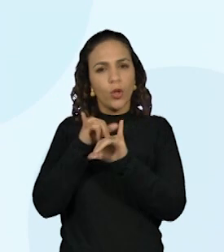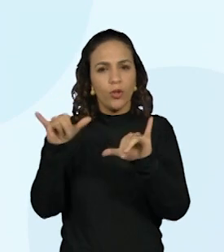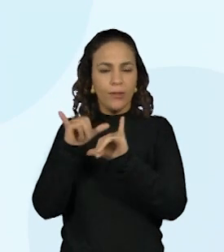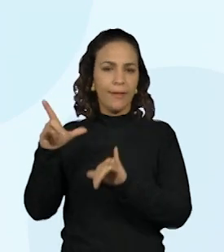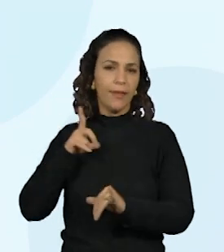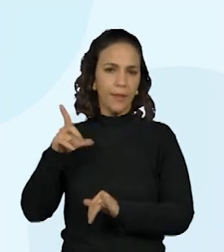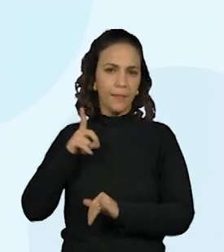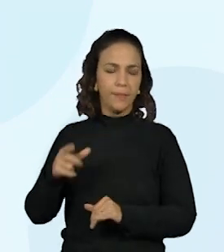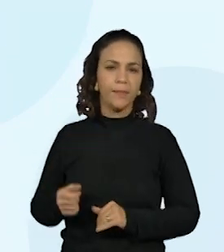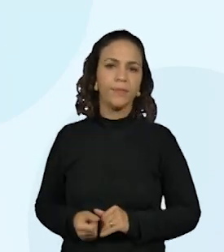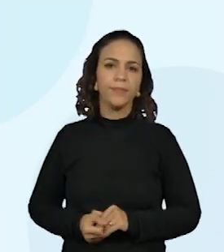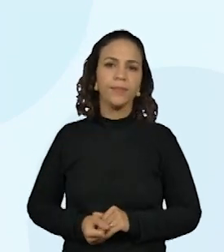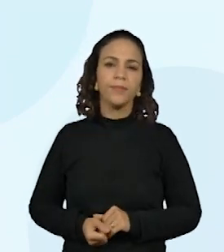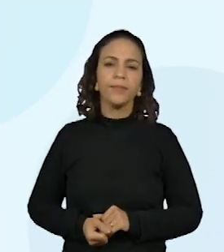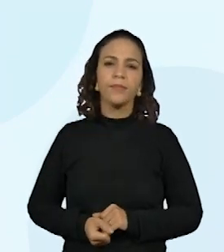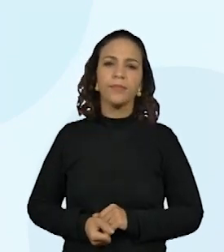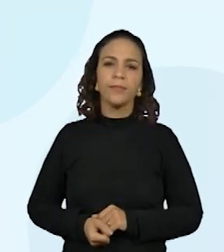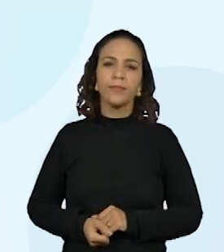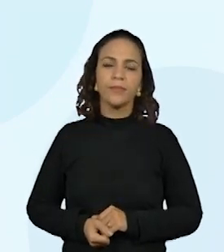E